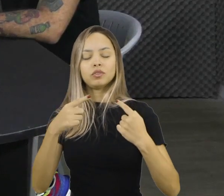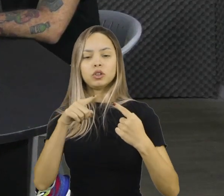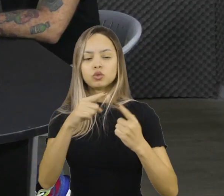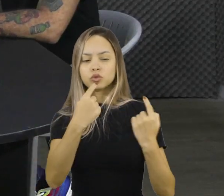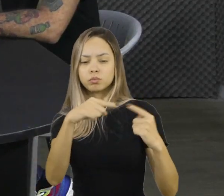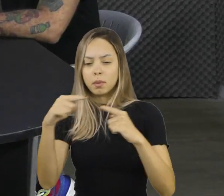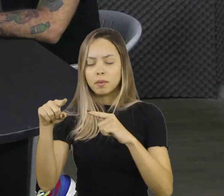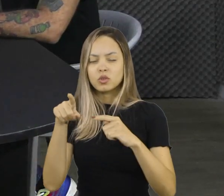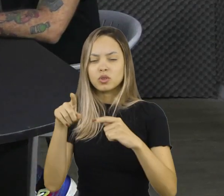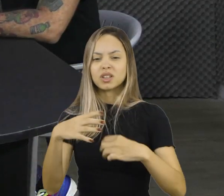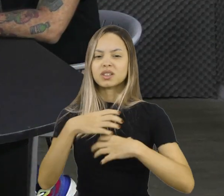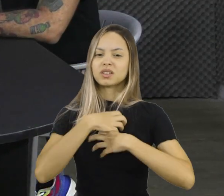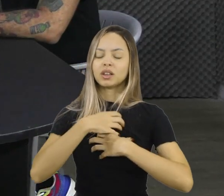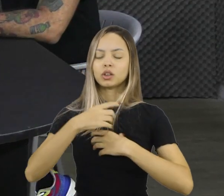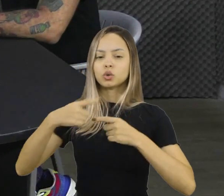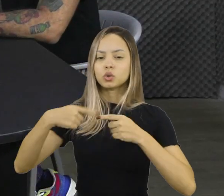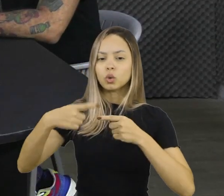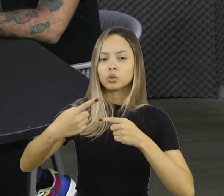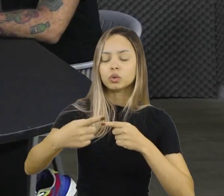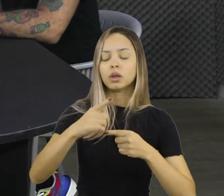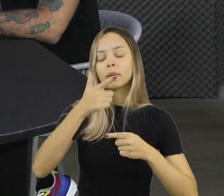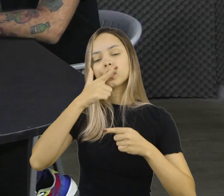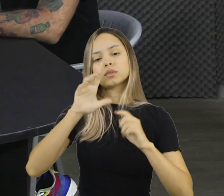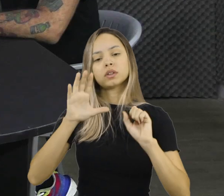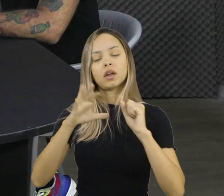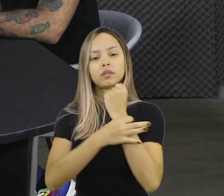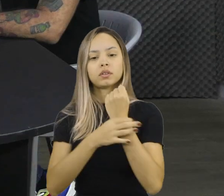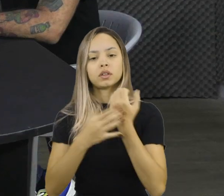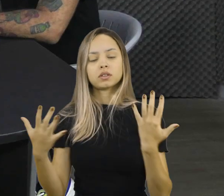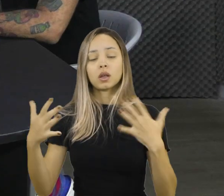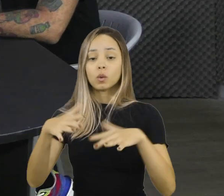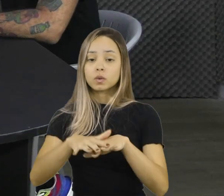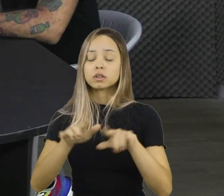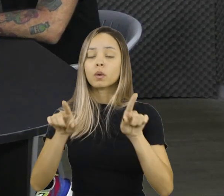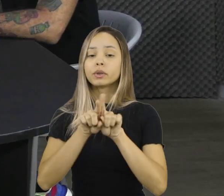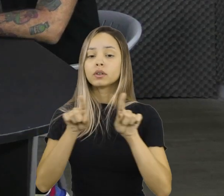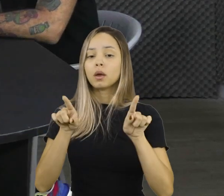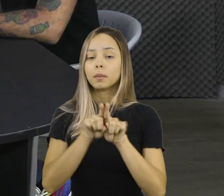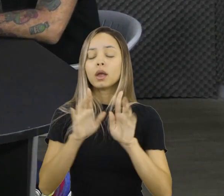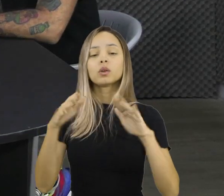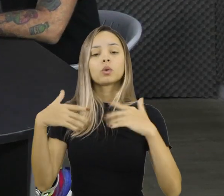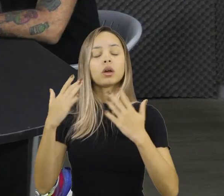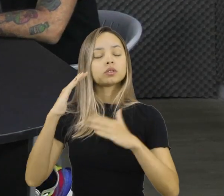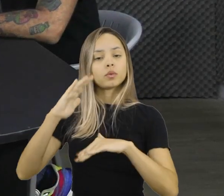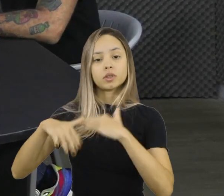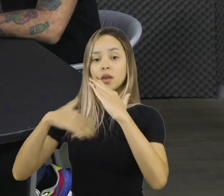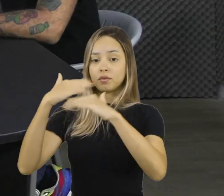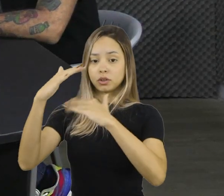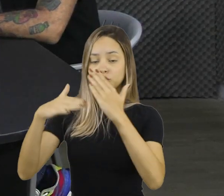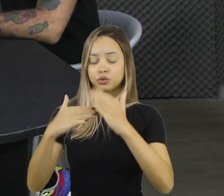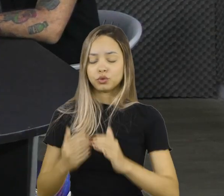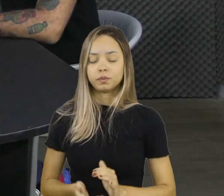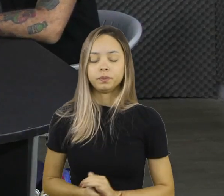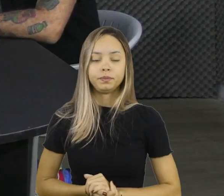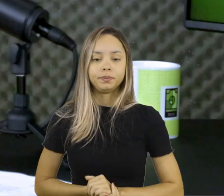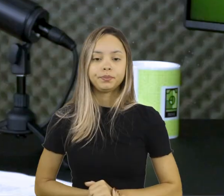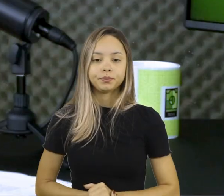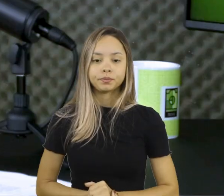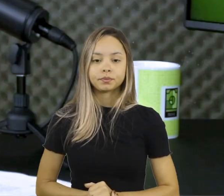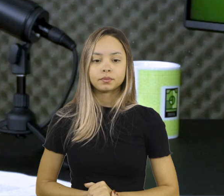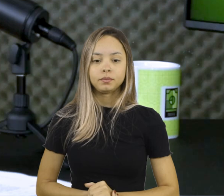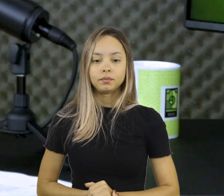diariamente para garantir essa inclusão e quais são os avanços